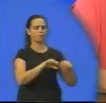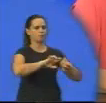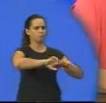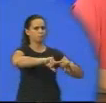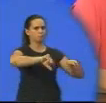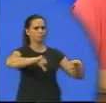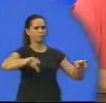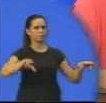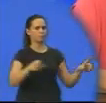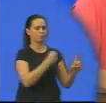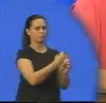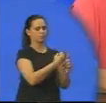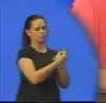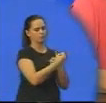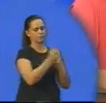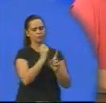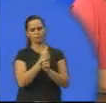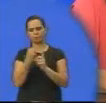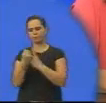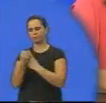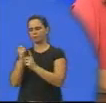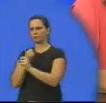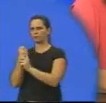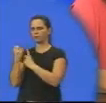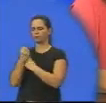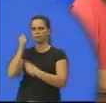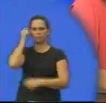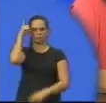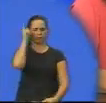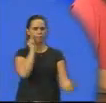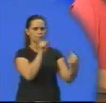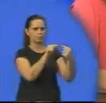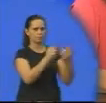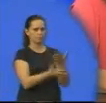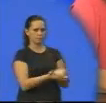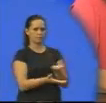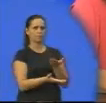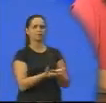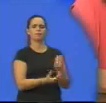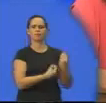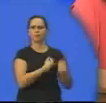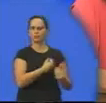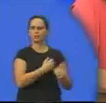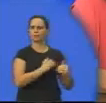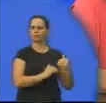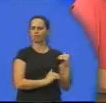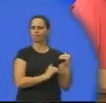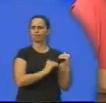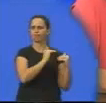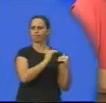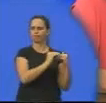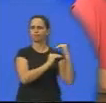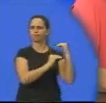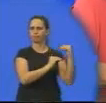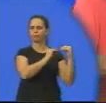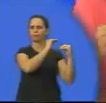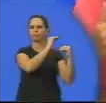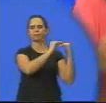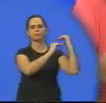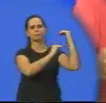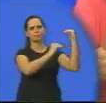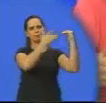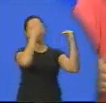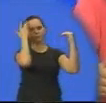contextos socioculturais. Então, o nosso objetivo é estudar o ciclo da vida, o ciclo vital humano e